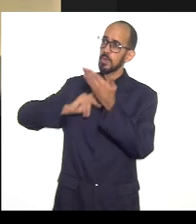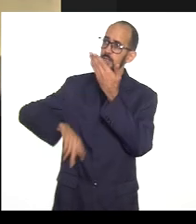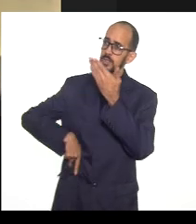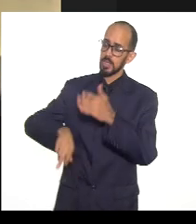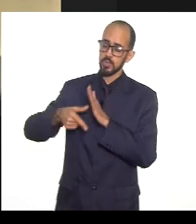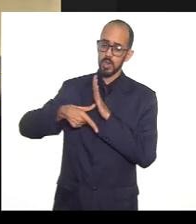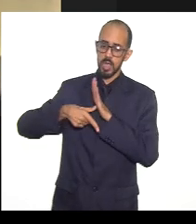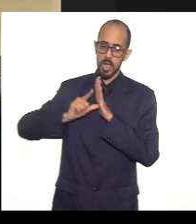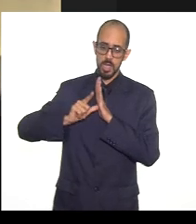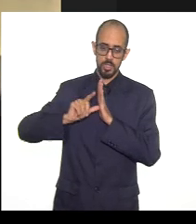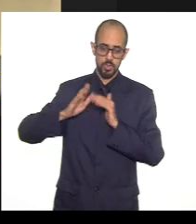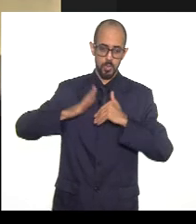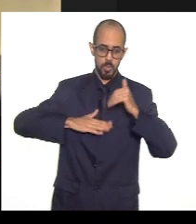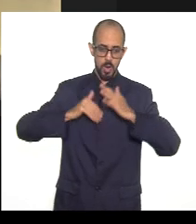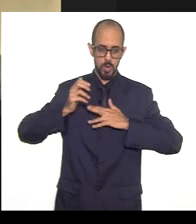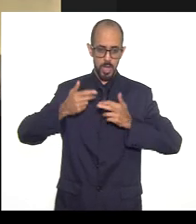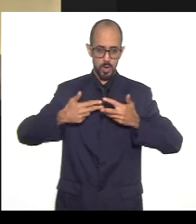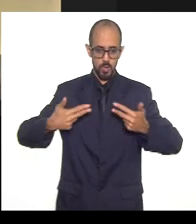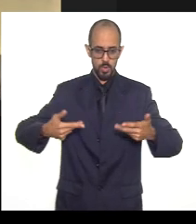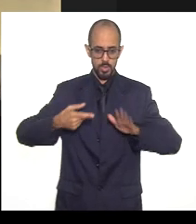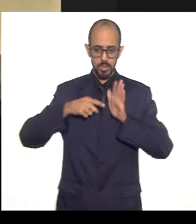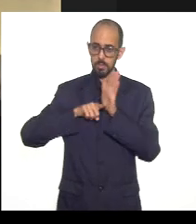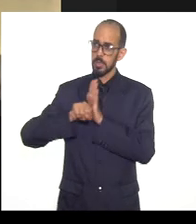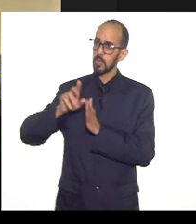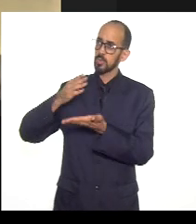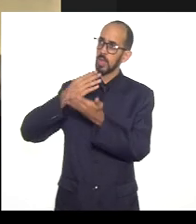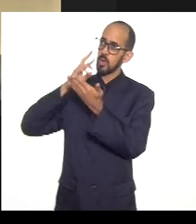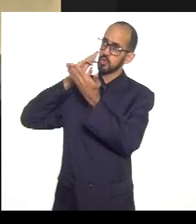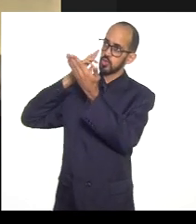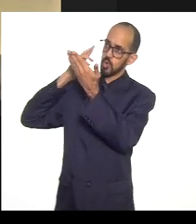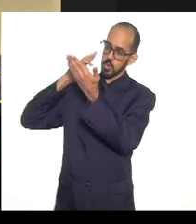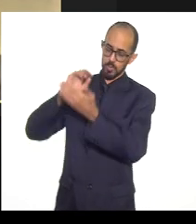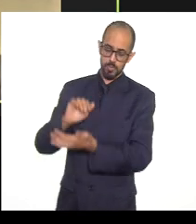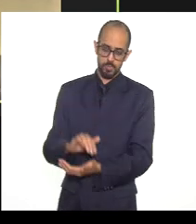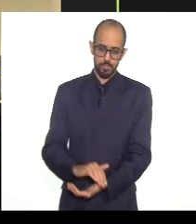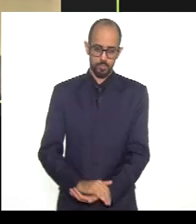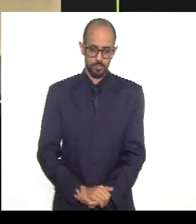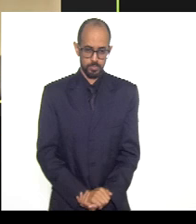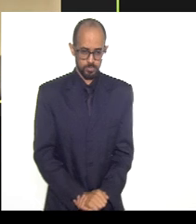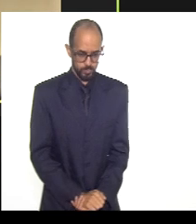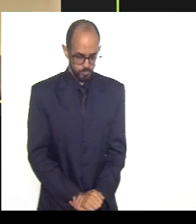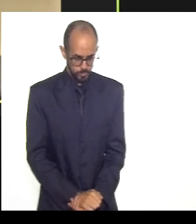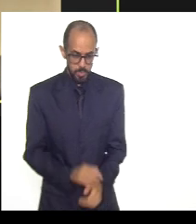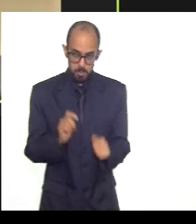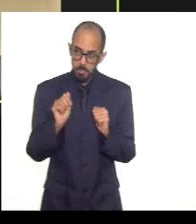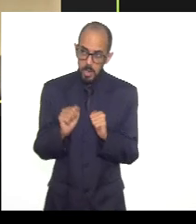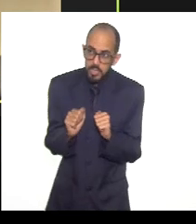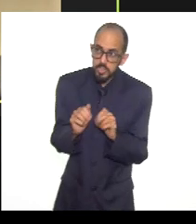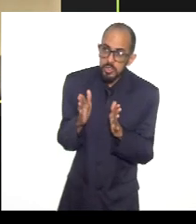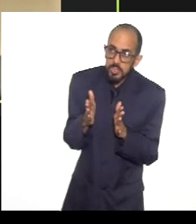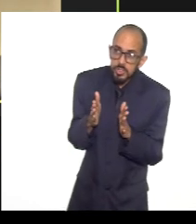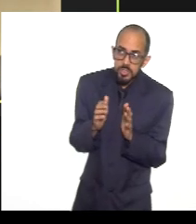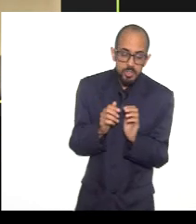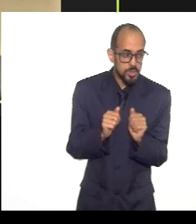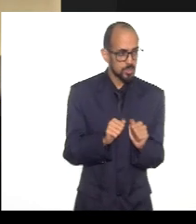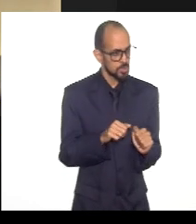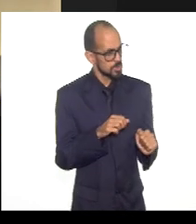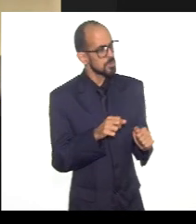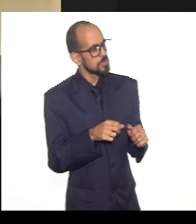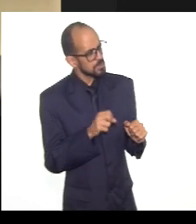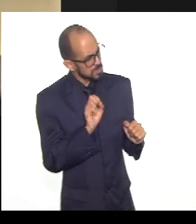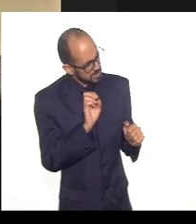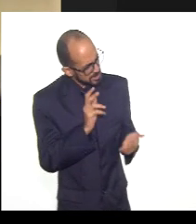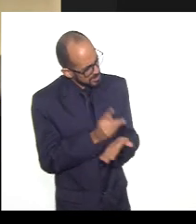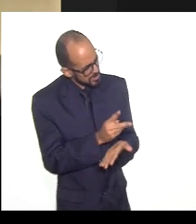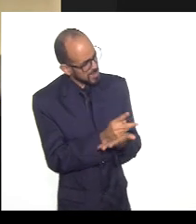mais nada, eu faria uma pergunta à Vossa Excelência. É possível, senhor presidente? Sempre é